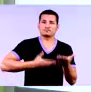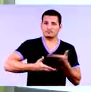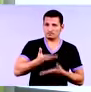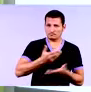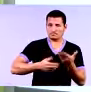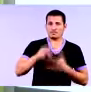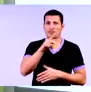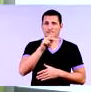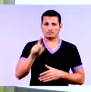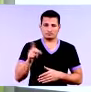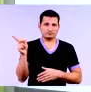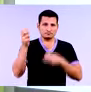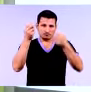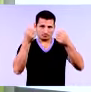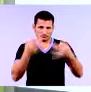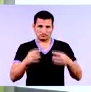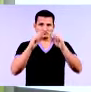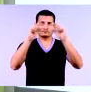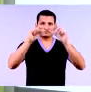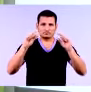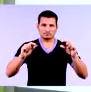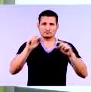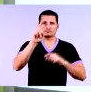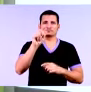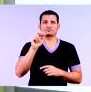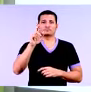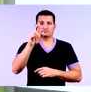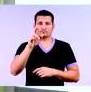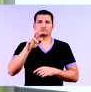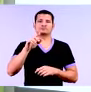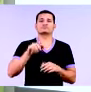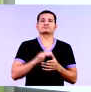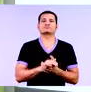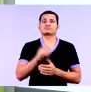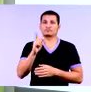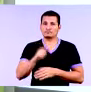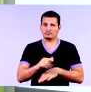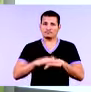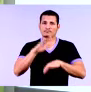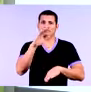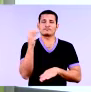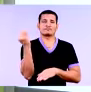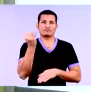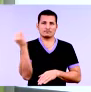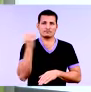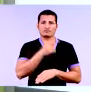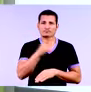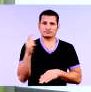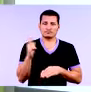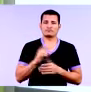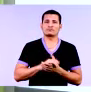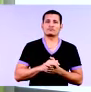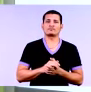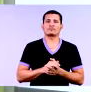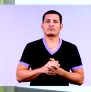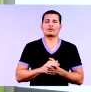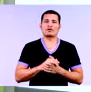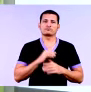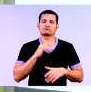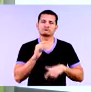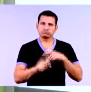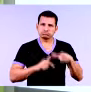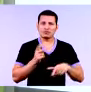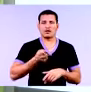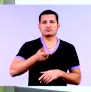professor falou, dos formulários, de variáveis, ela é a parte mais importante e é que vocês vão trabalhar